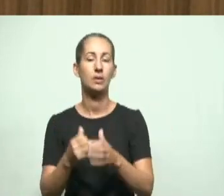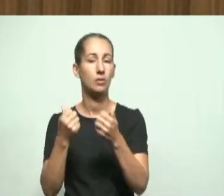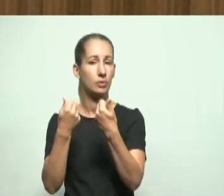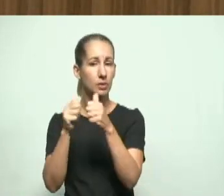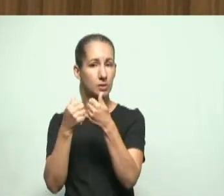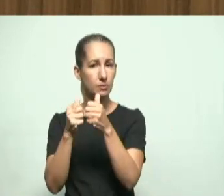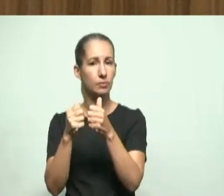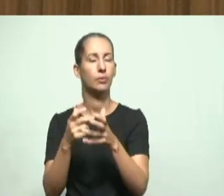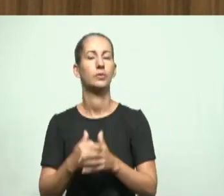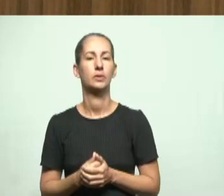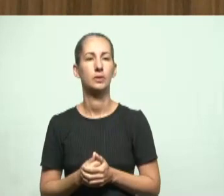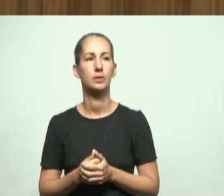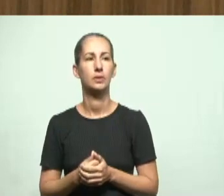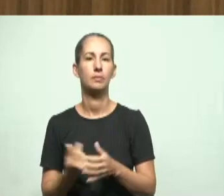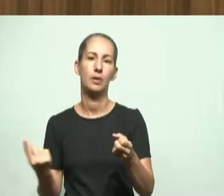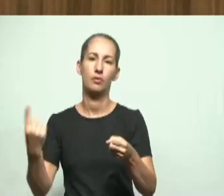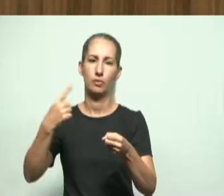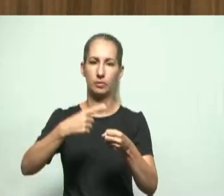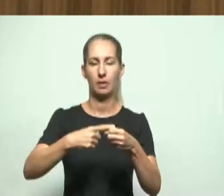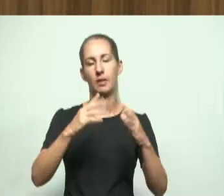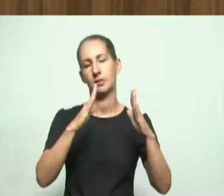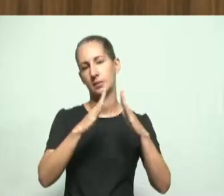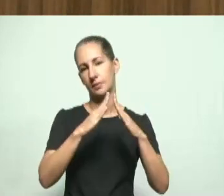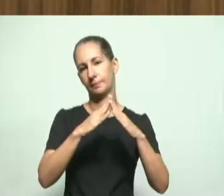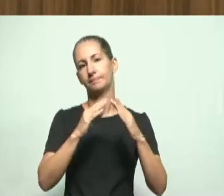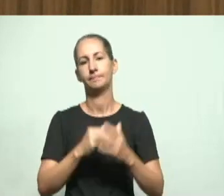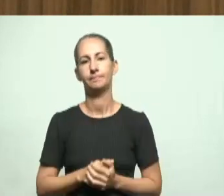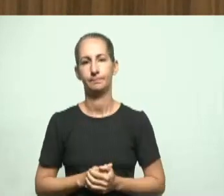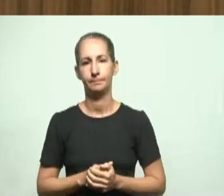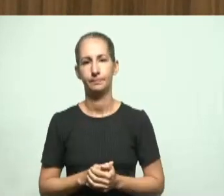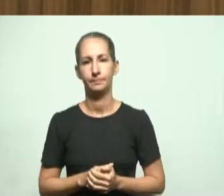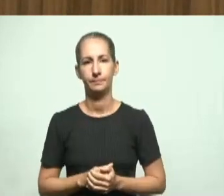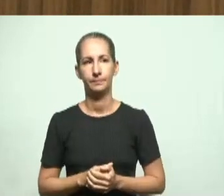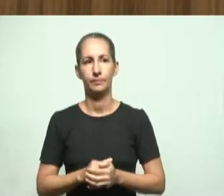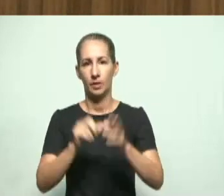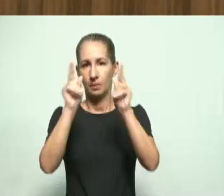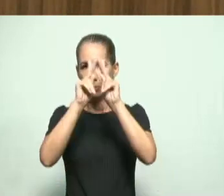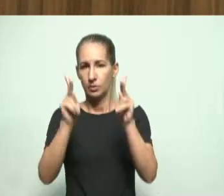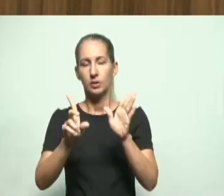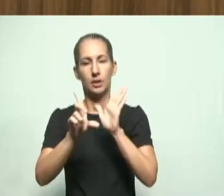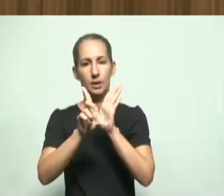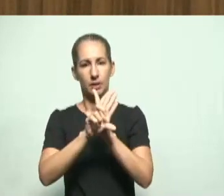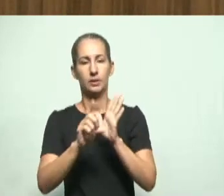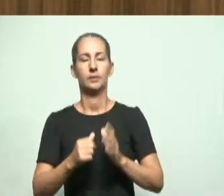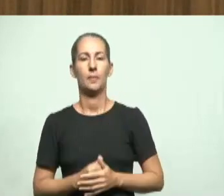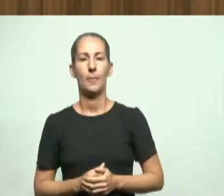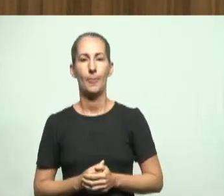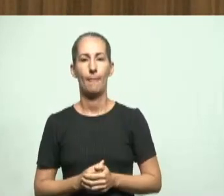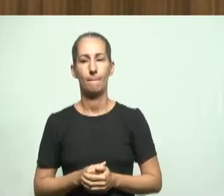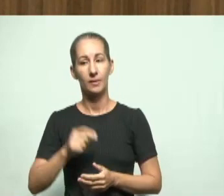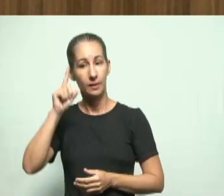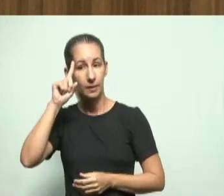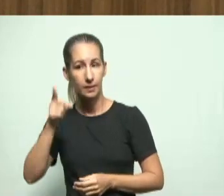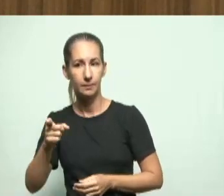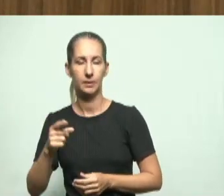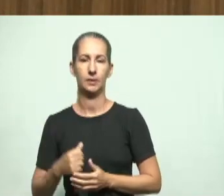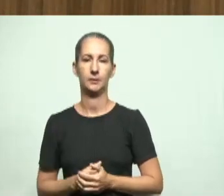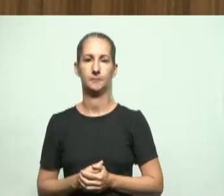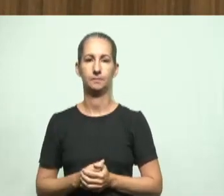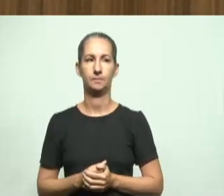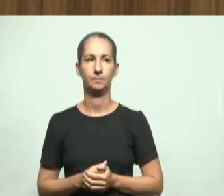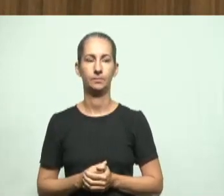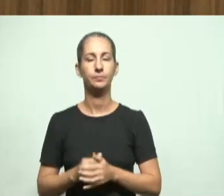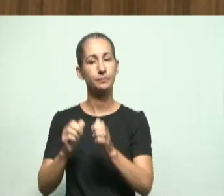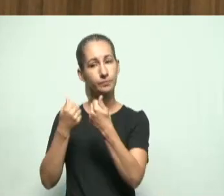transporte público coletivo para retornar às suas casas. Então, esse projeto de lei vai determinar que